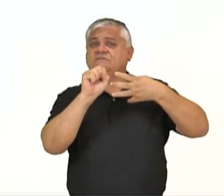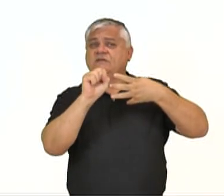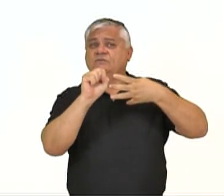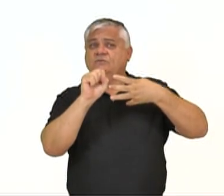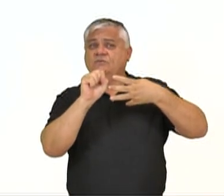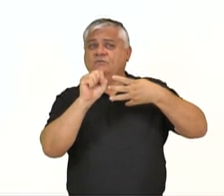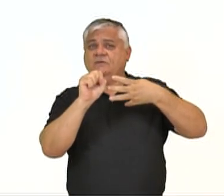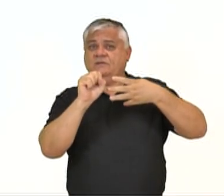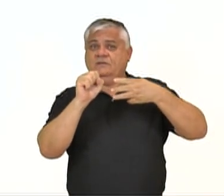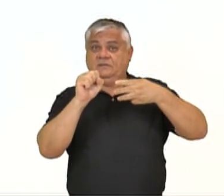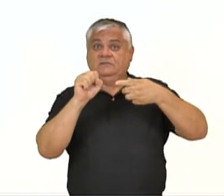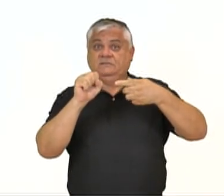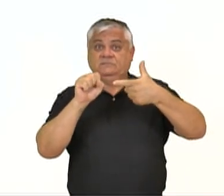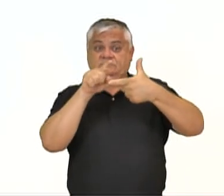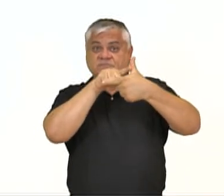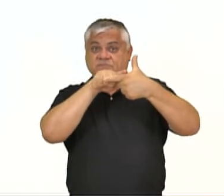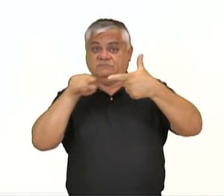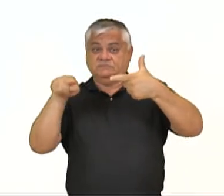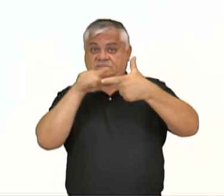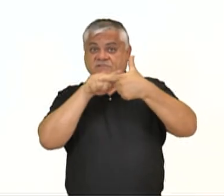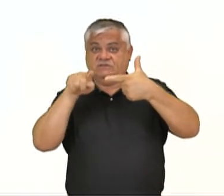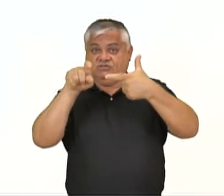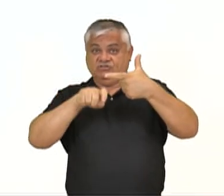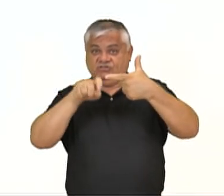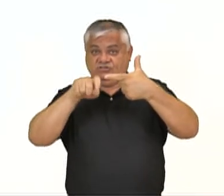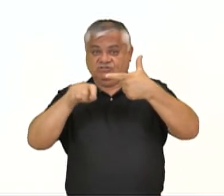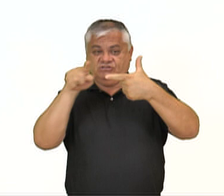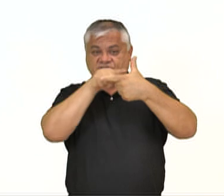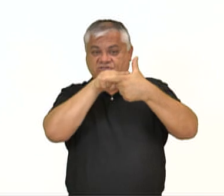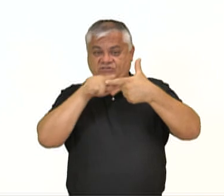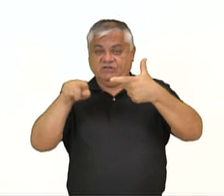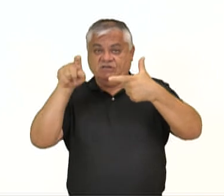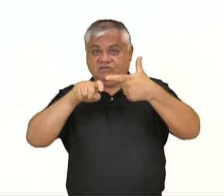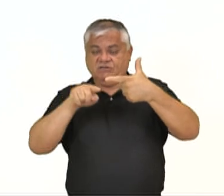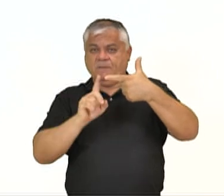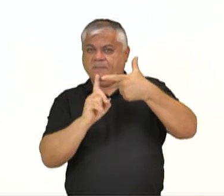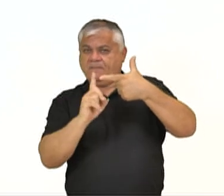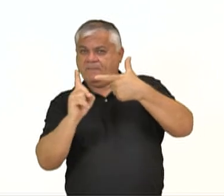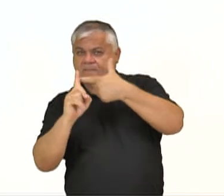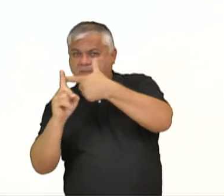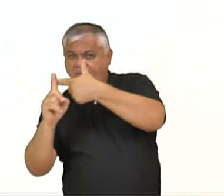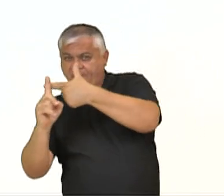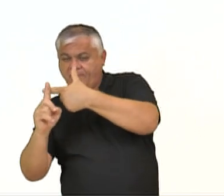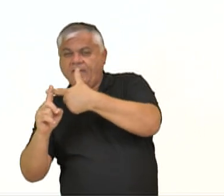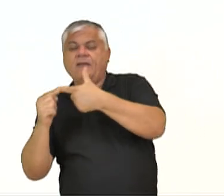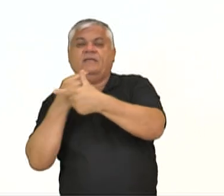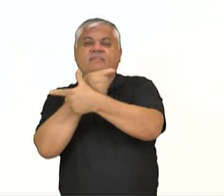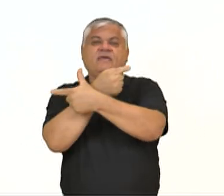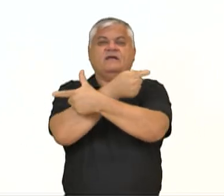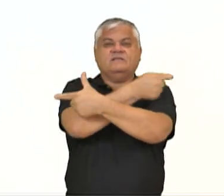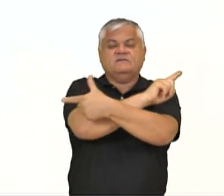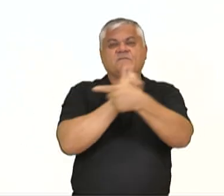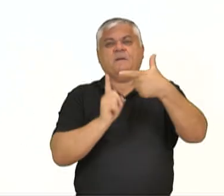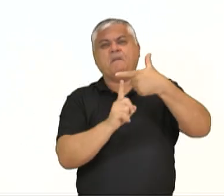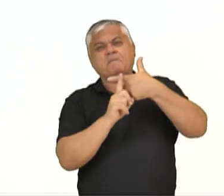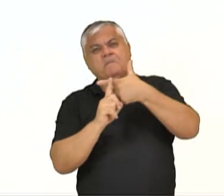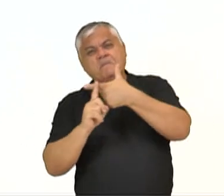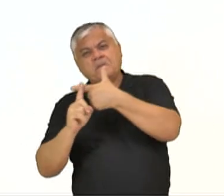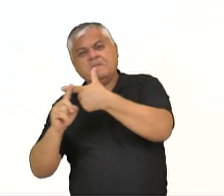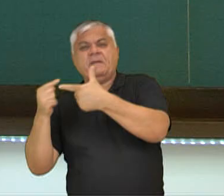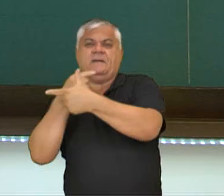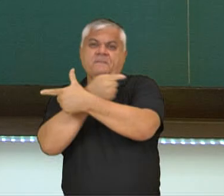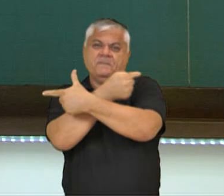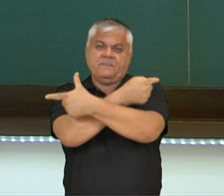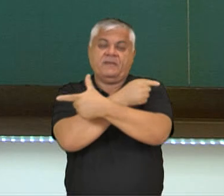o eixo X. Positivos para a direita, negativos para a esquerda. Onde eu encontro os valores de